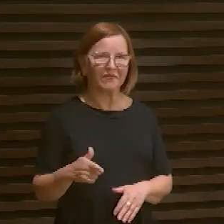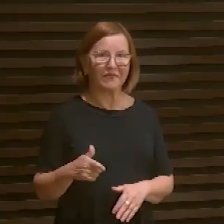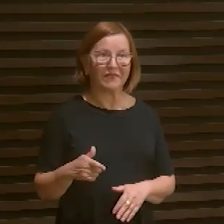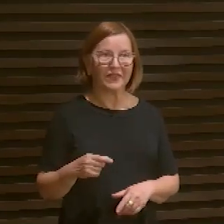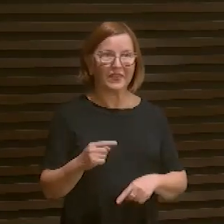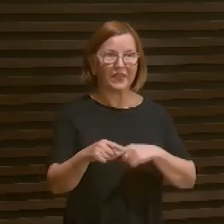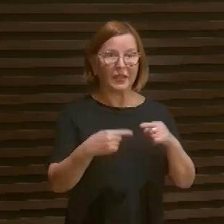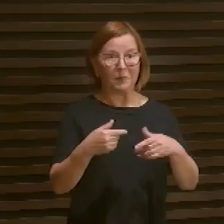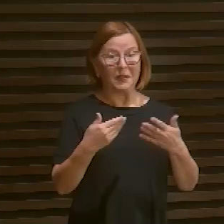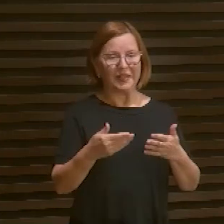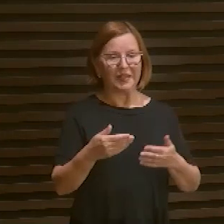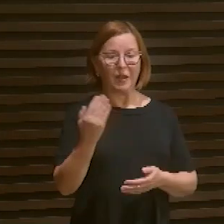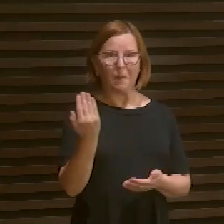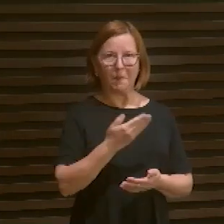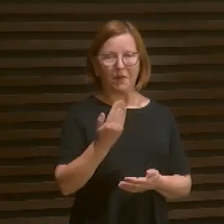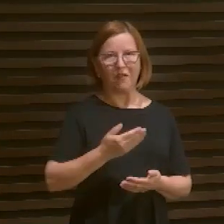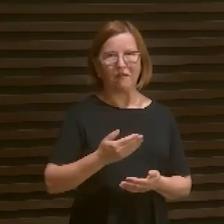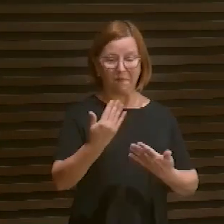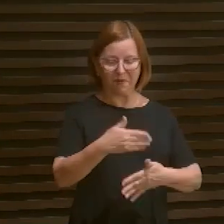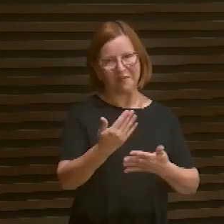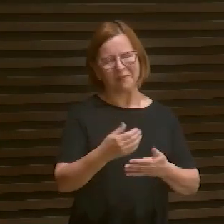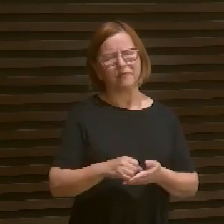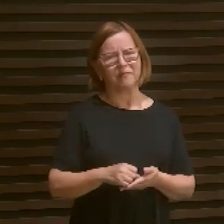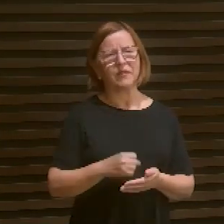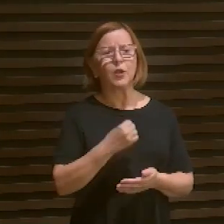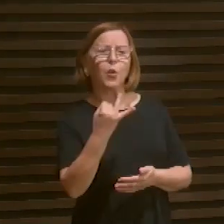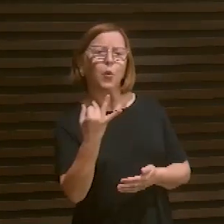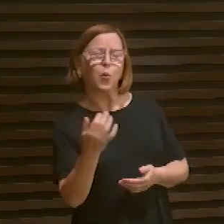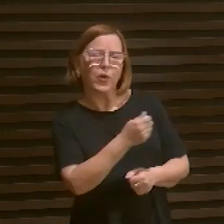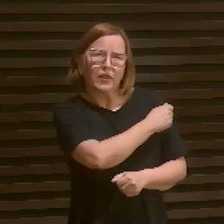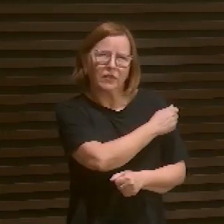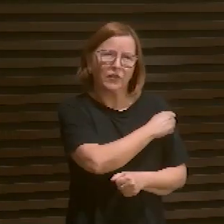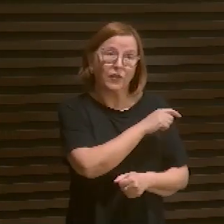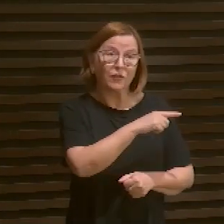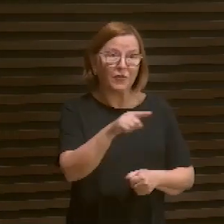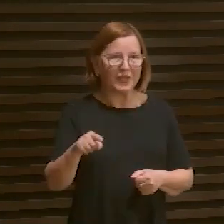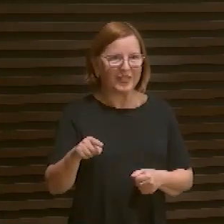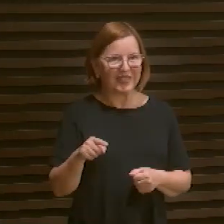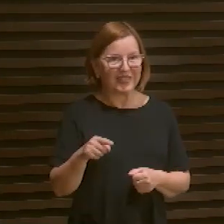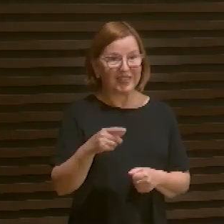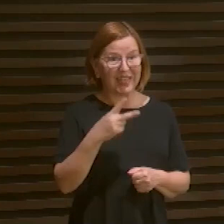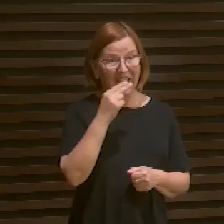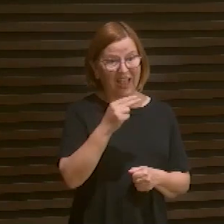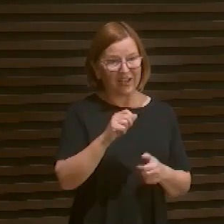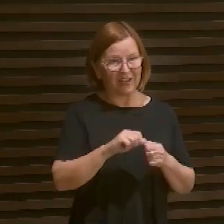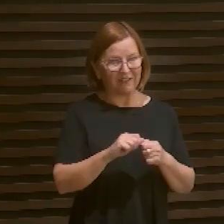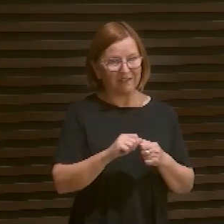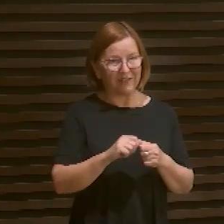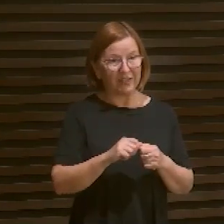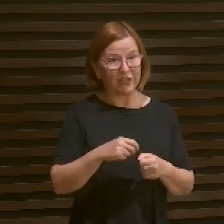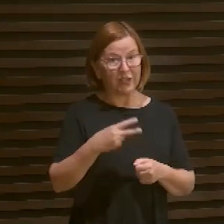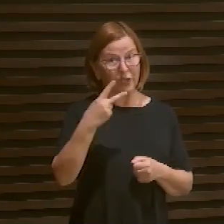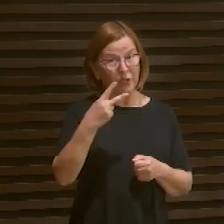Depois deram uma prova. Quantos vocês acham que fez em 2 tempos e